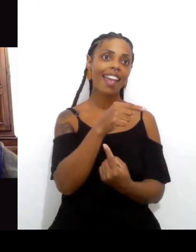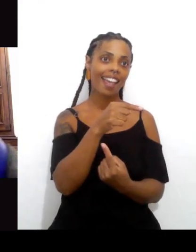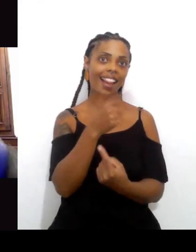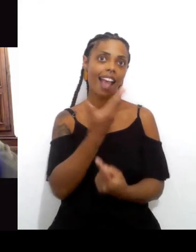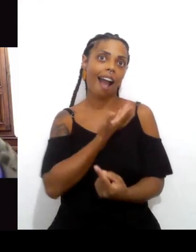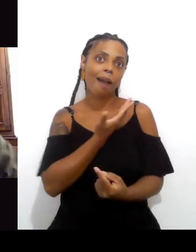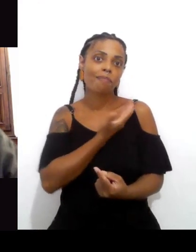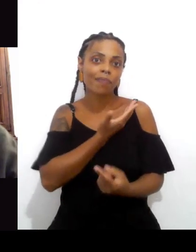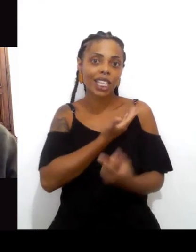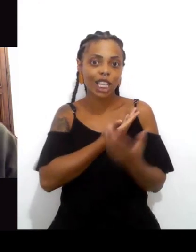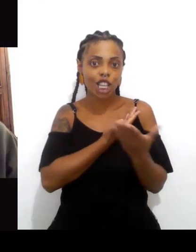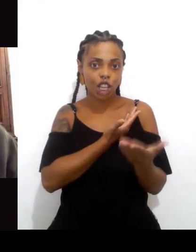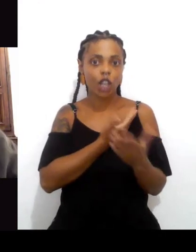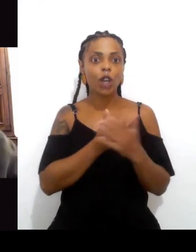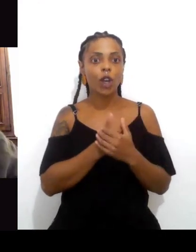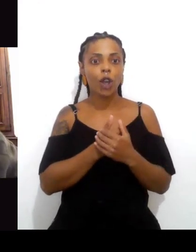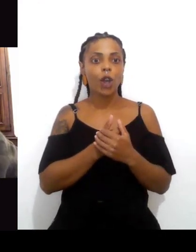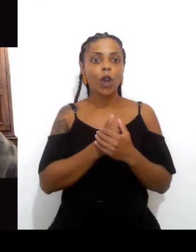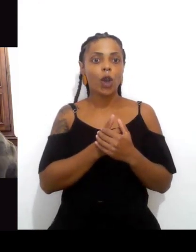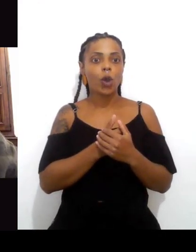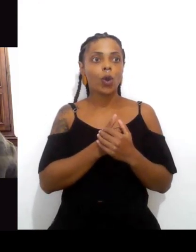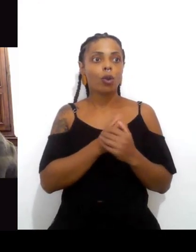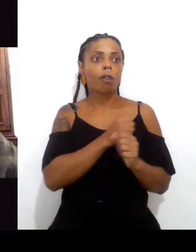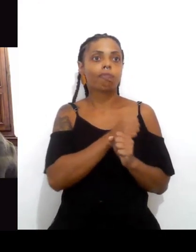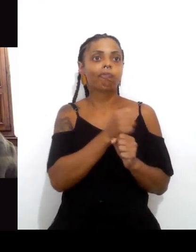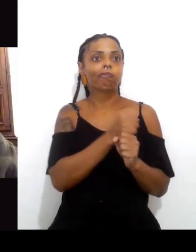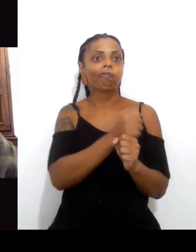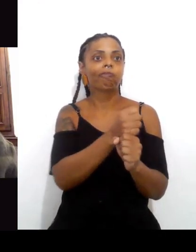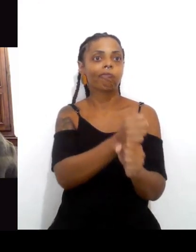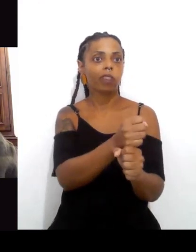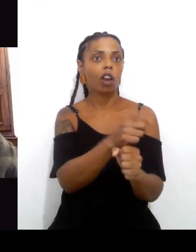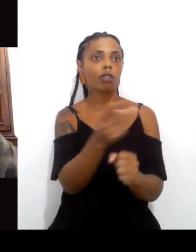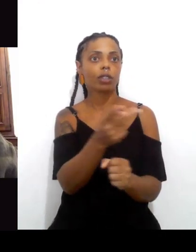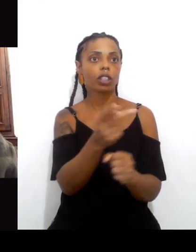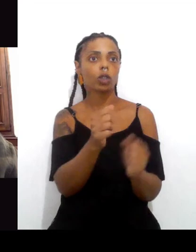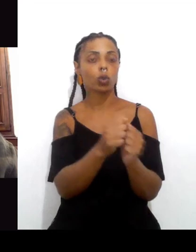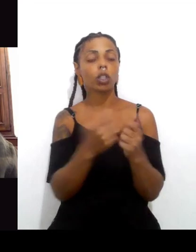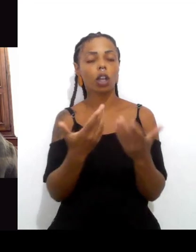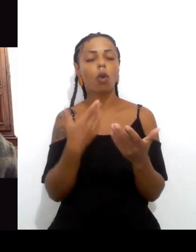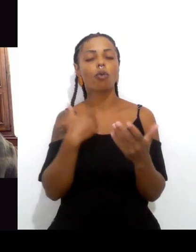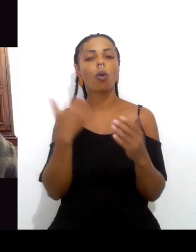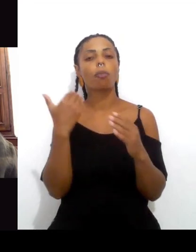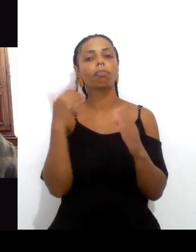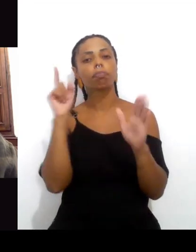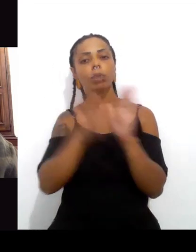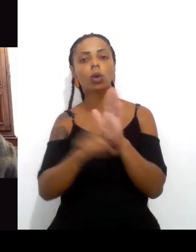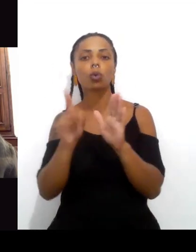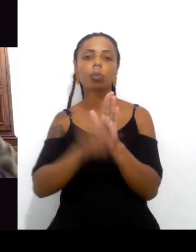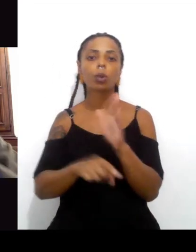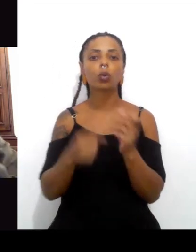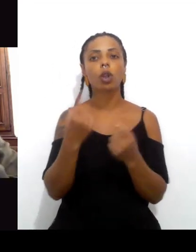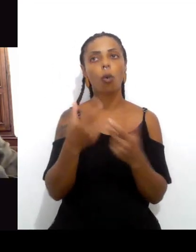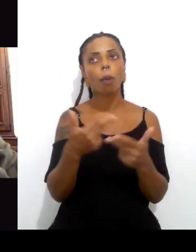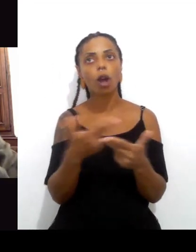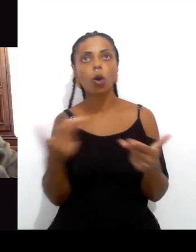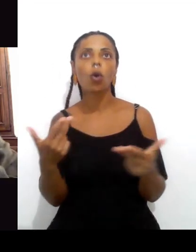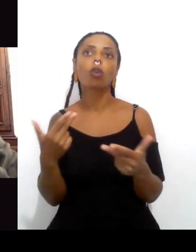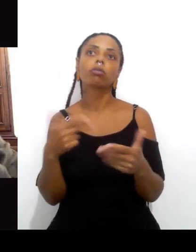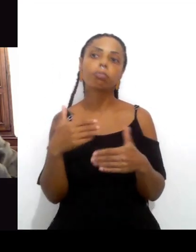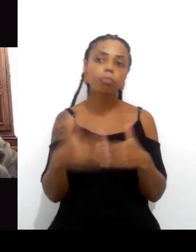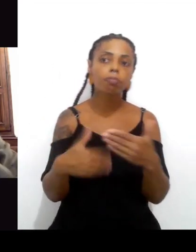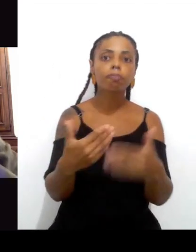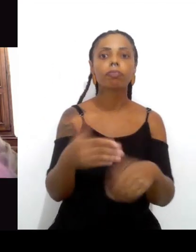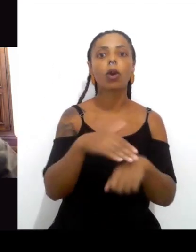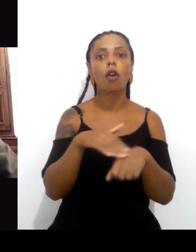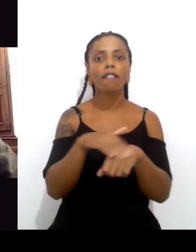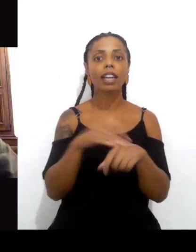que vocês construíram ao longo de décadas eu vou colocar aqui algumas perguntas algumas questões para nortear nossa conversa mas